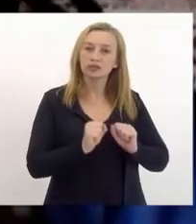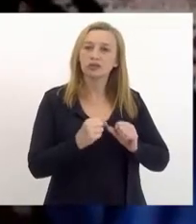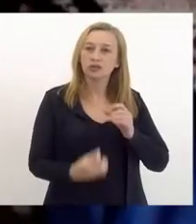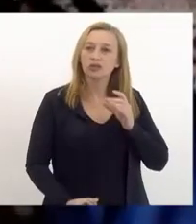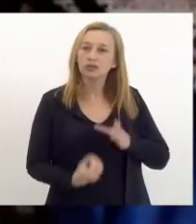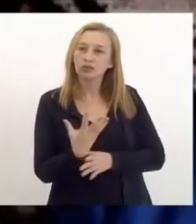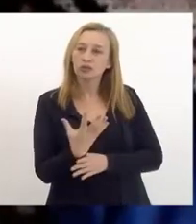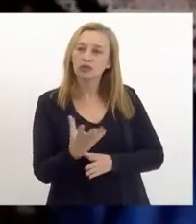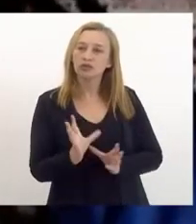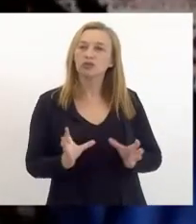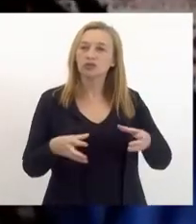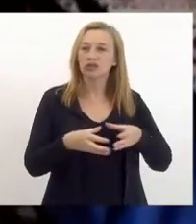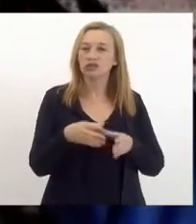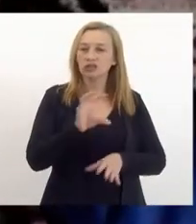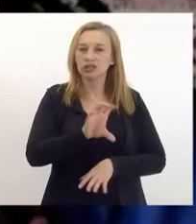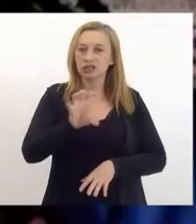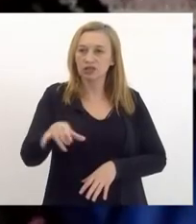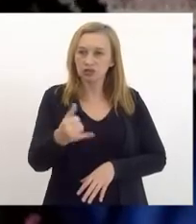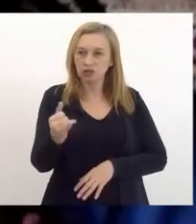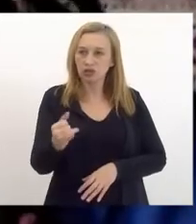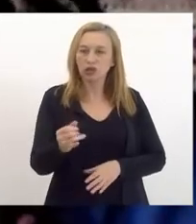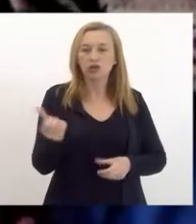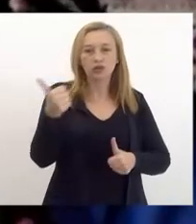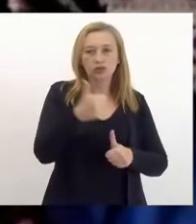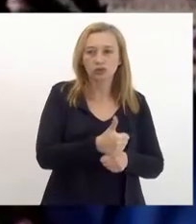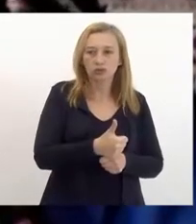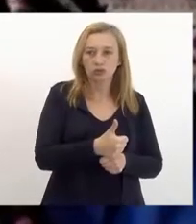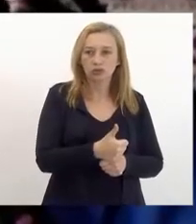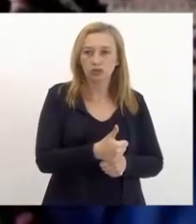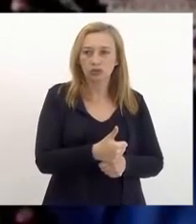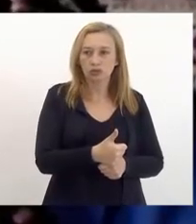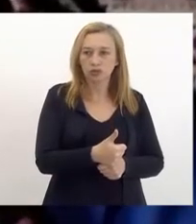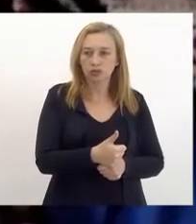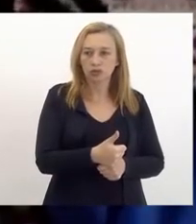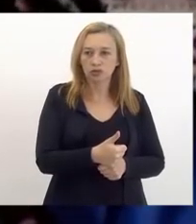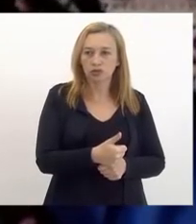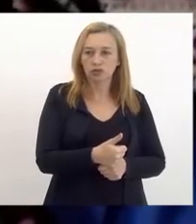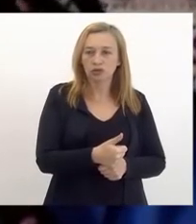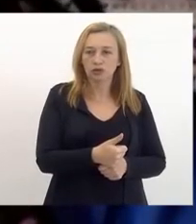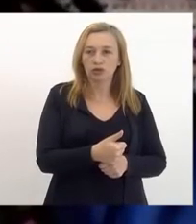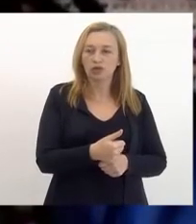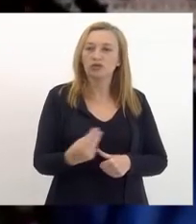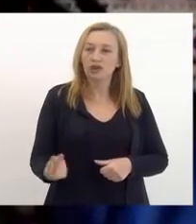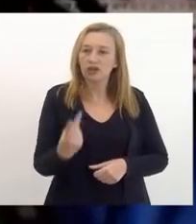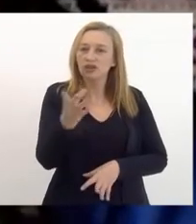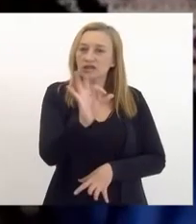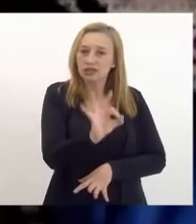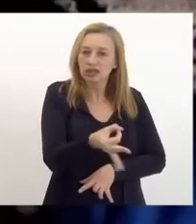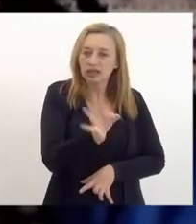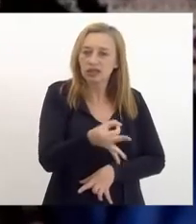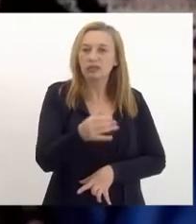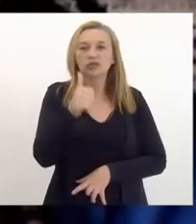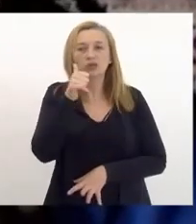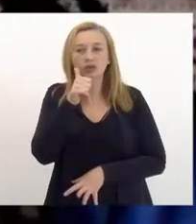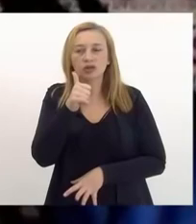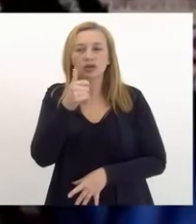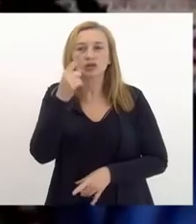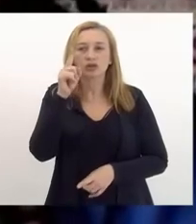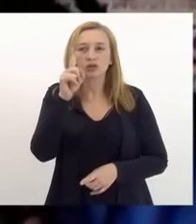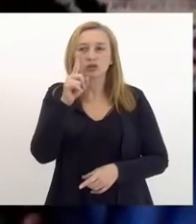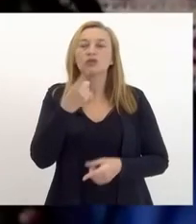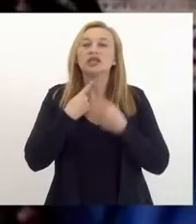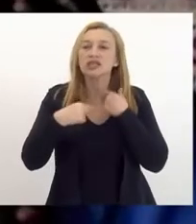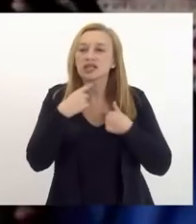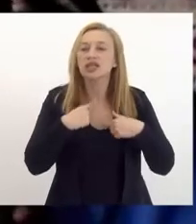produzir no âmbito da CCJ um substitutivo que contemple plenamente o desejo, o anseio e a